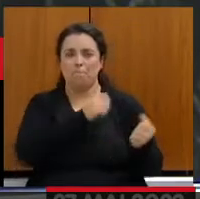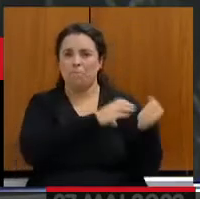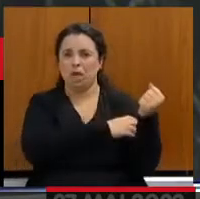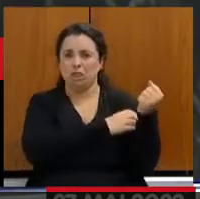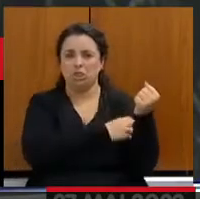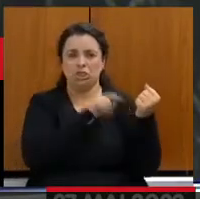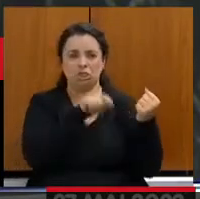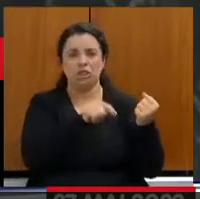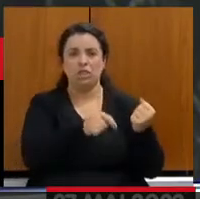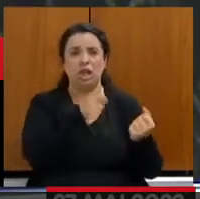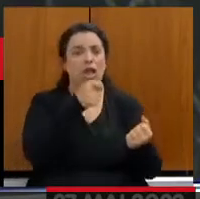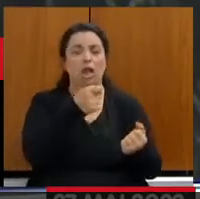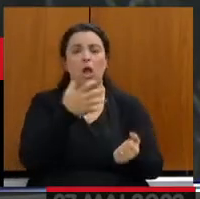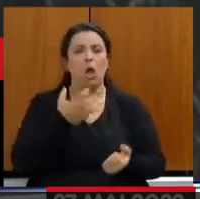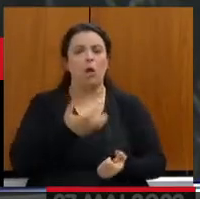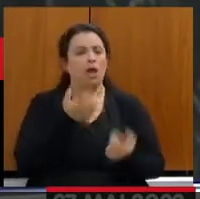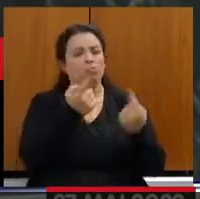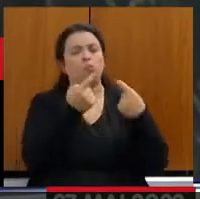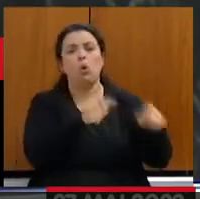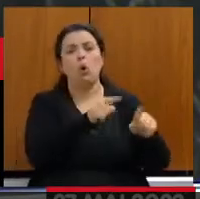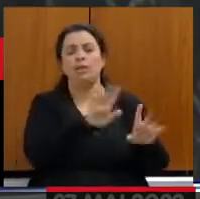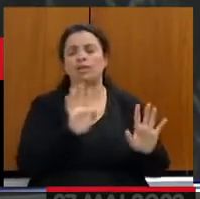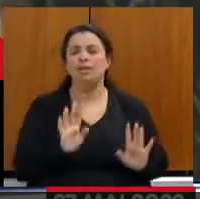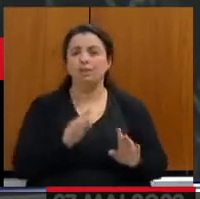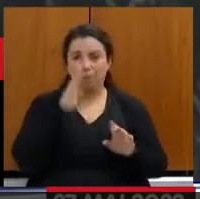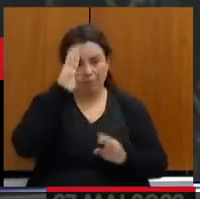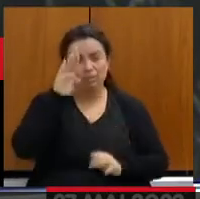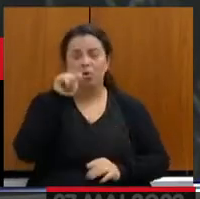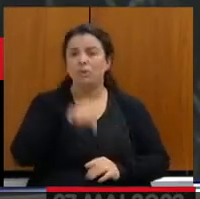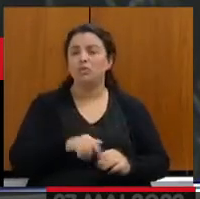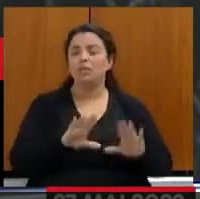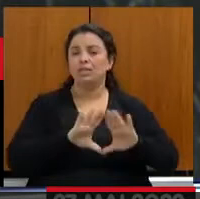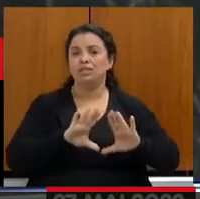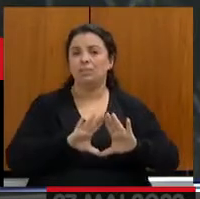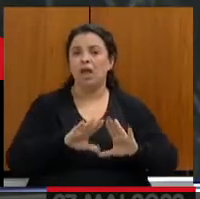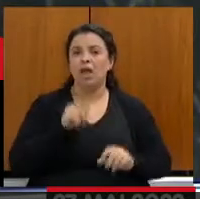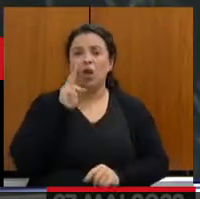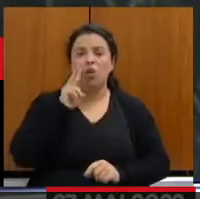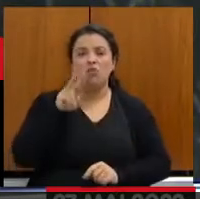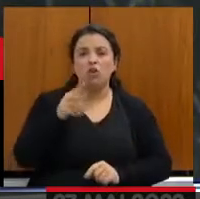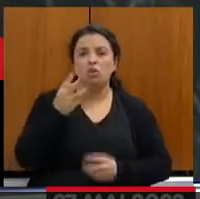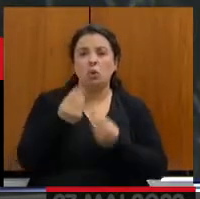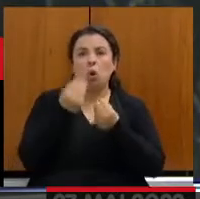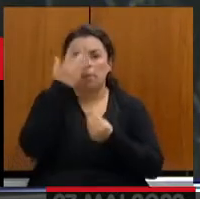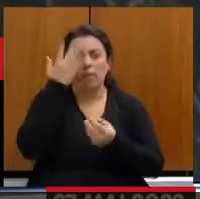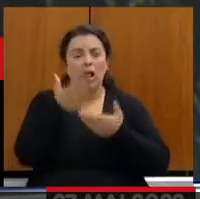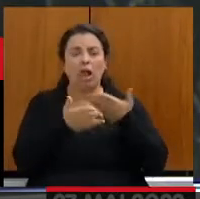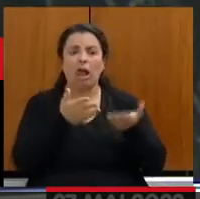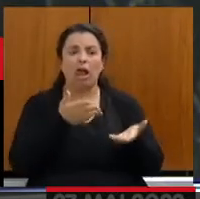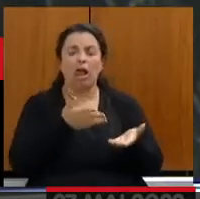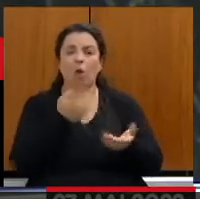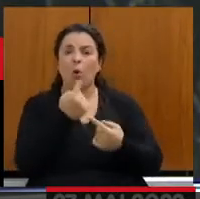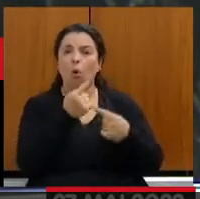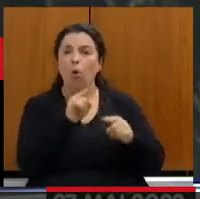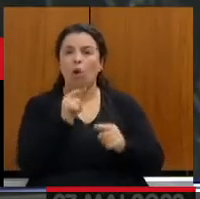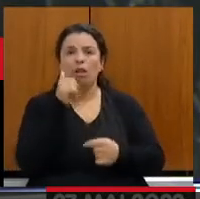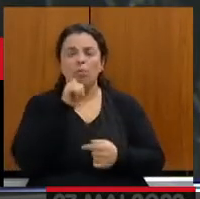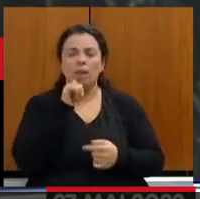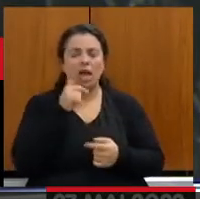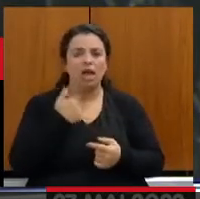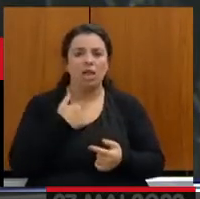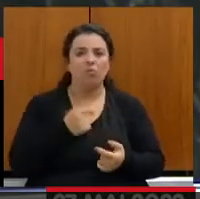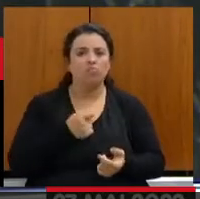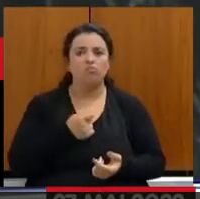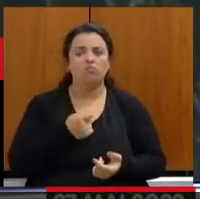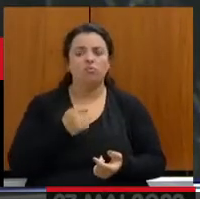da Assembleia eu fico muito triste quando vejo a forma como vocês são tratadas e muitos momentos nessa casa que não